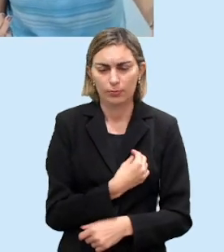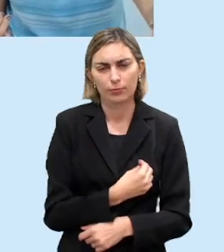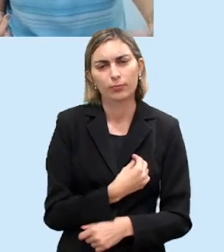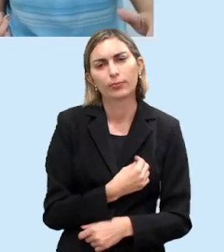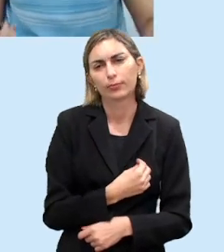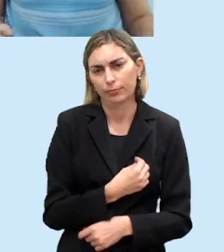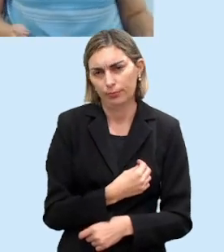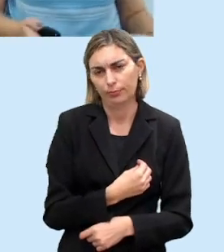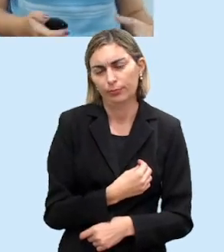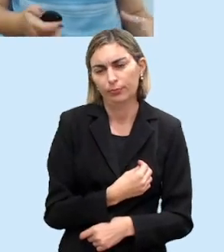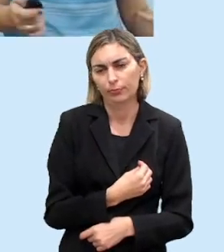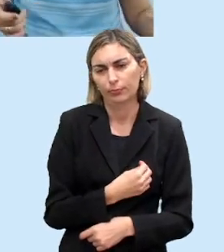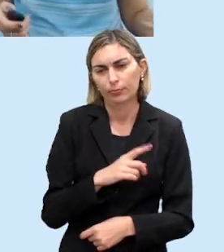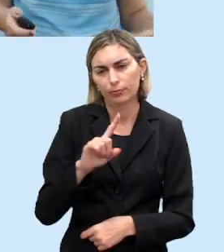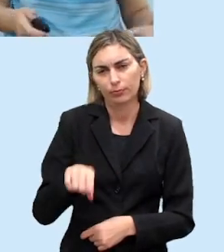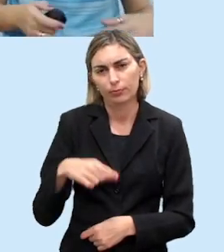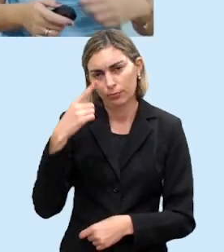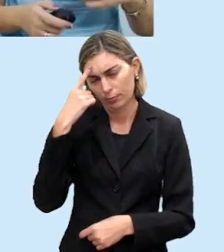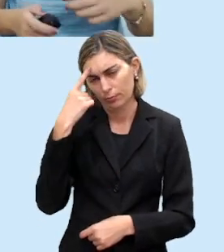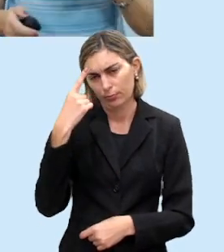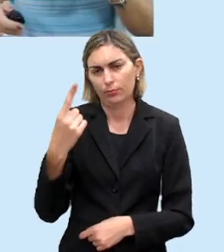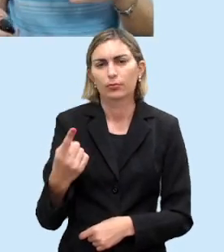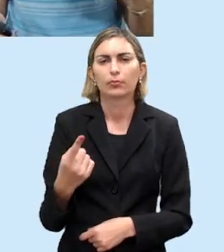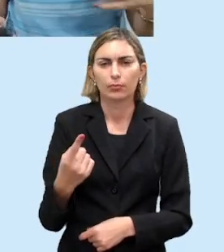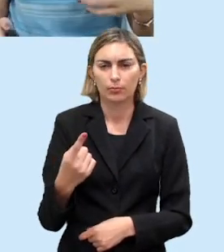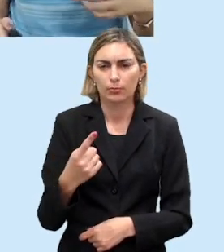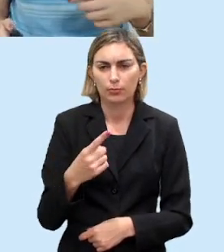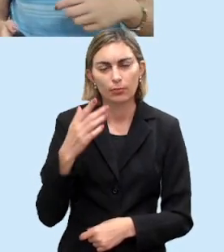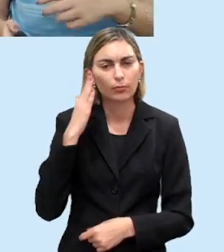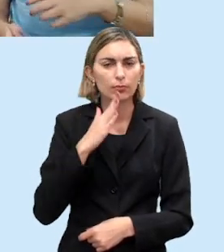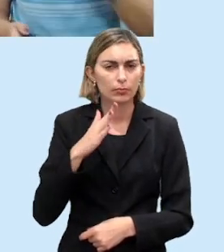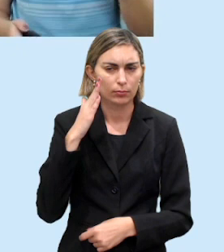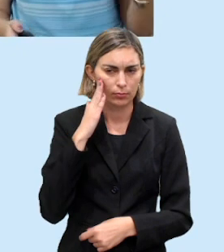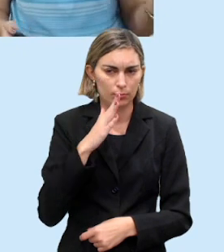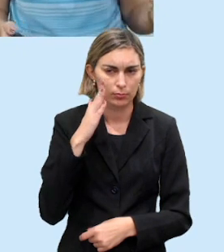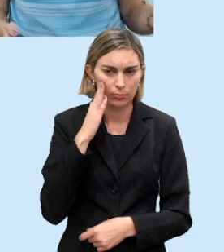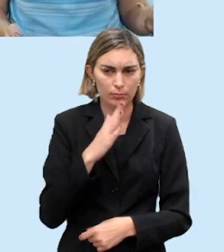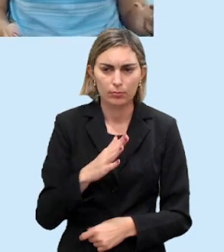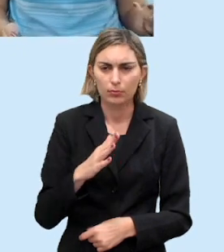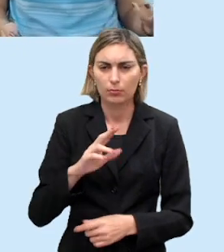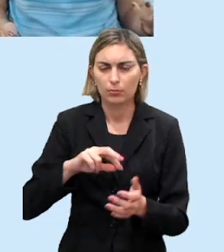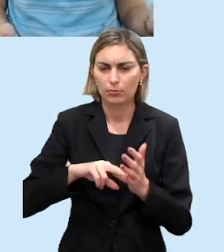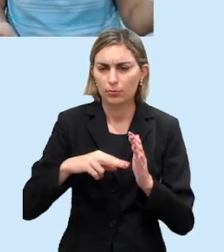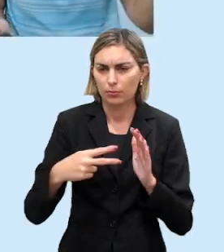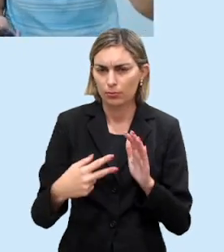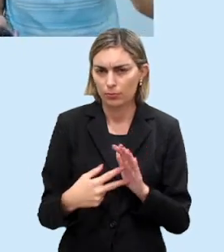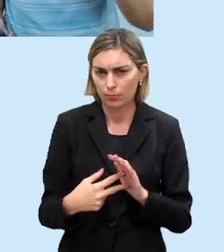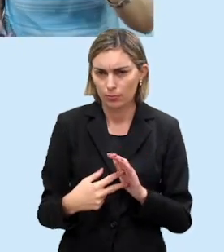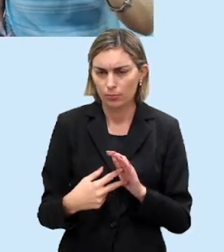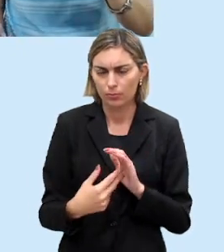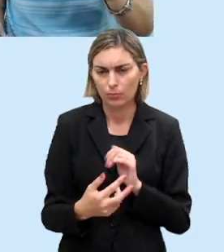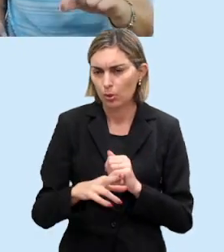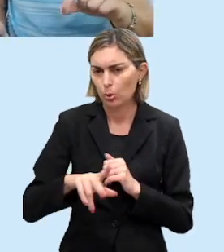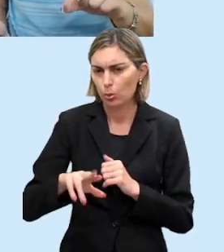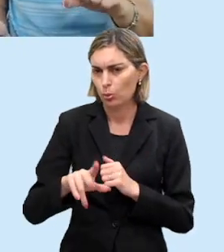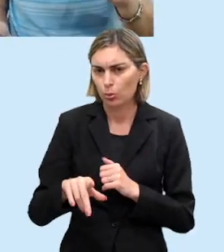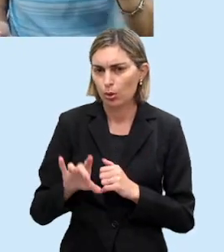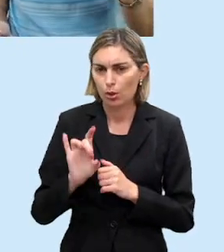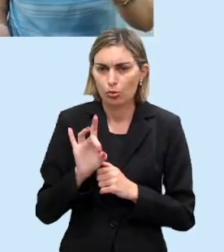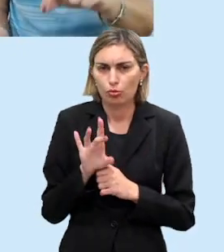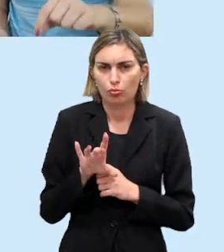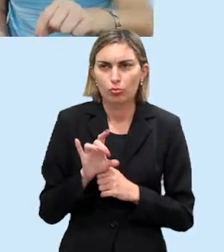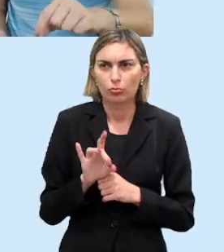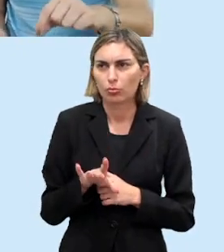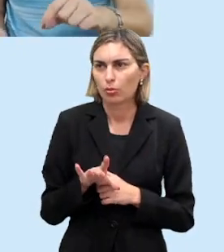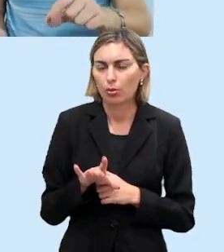é? Essa ideia de compreensão, não é, desses significados, ela não está só